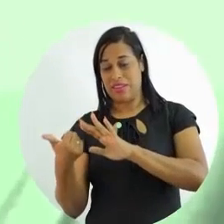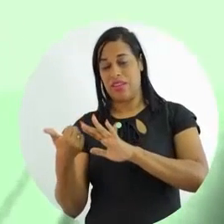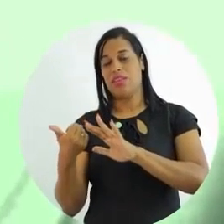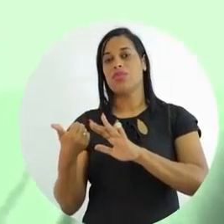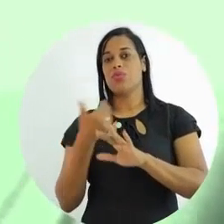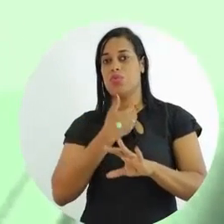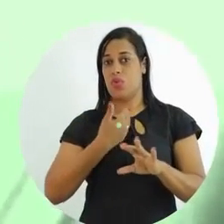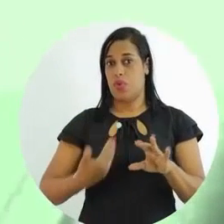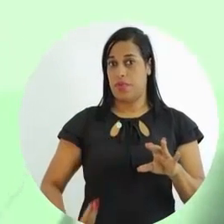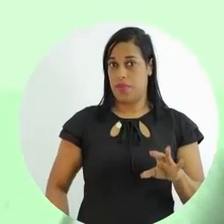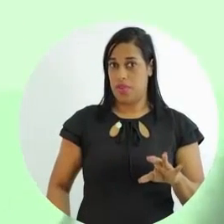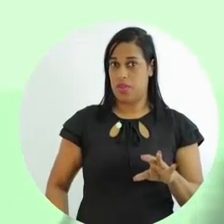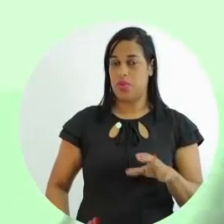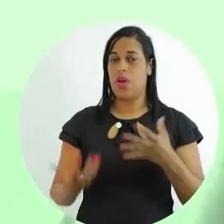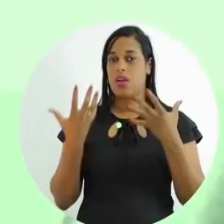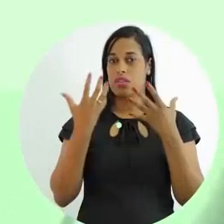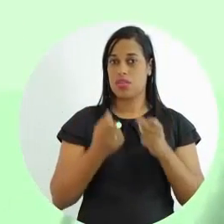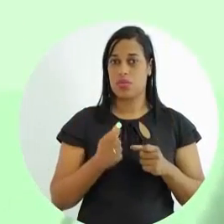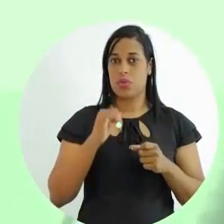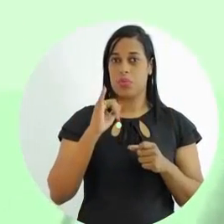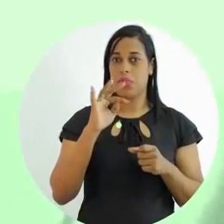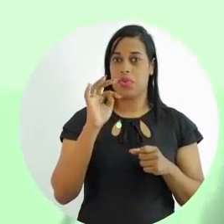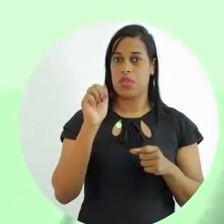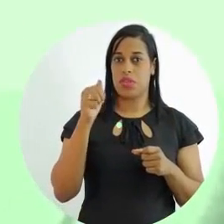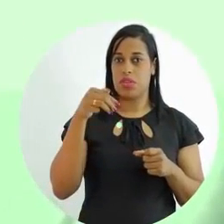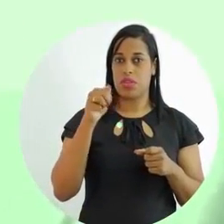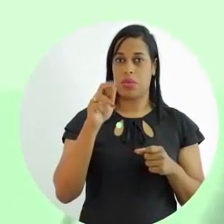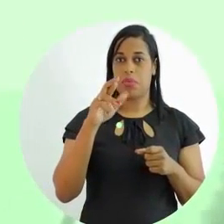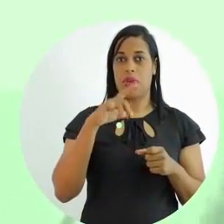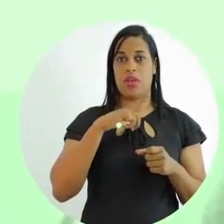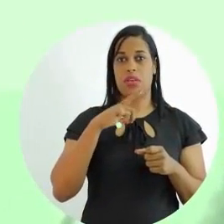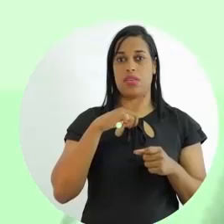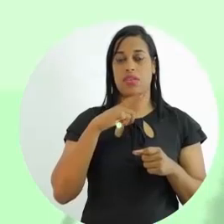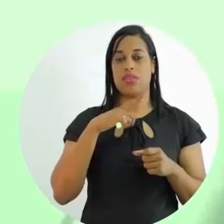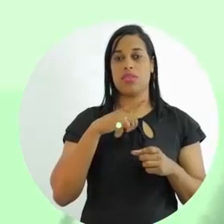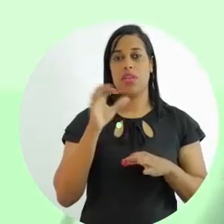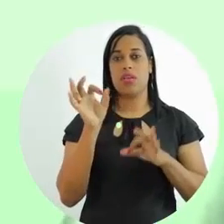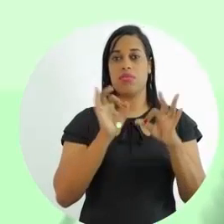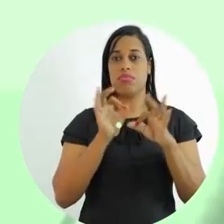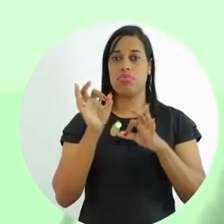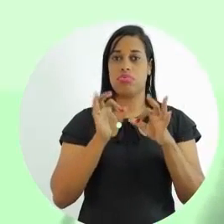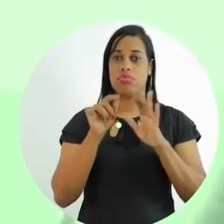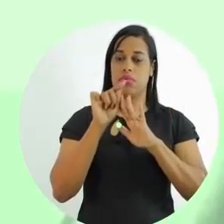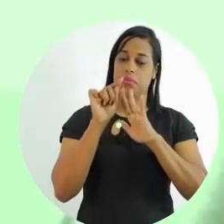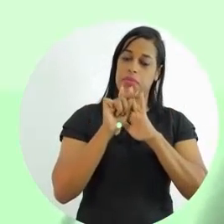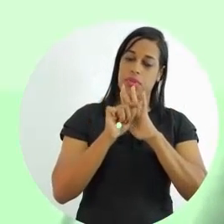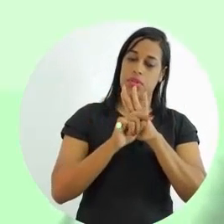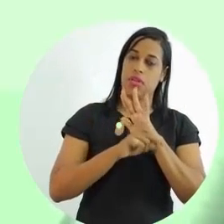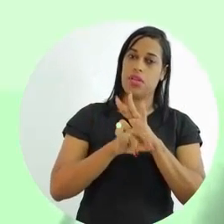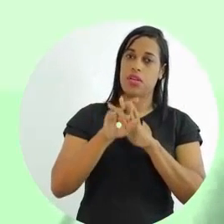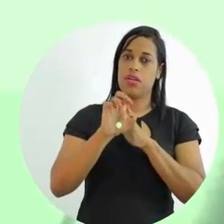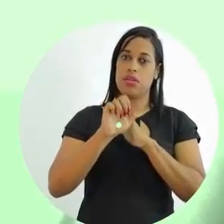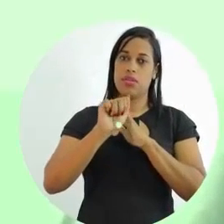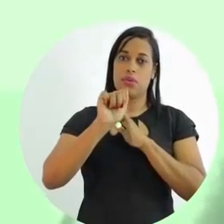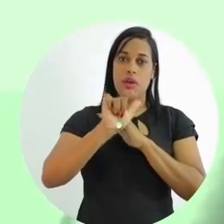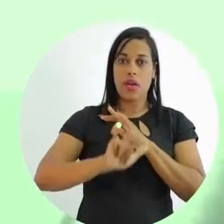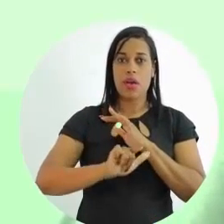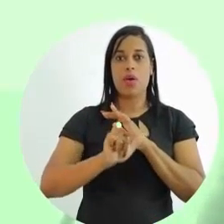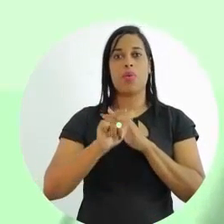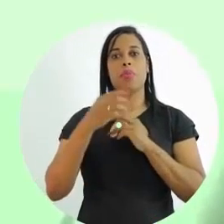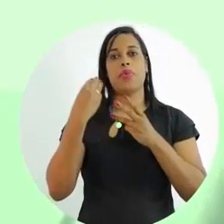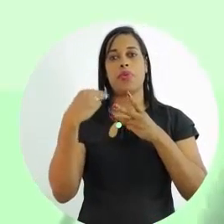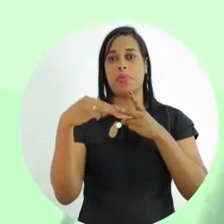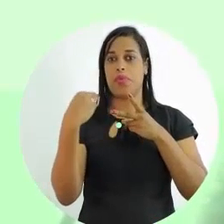pelo impeachment, assume Itamar Franco e a gente tem a instalação do Plano Real pelo então ministro da